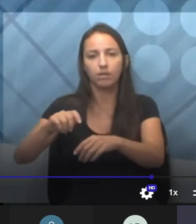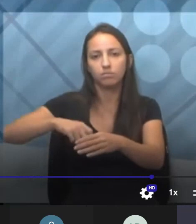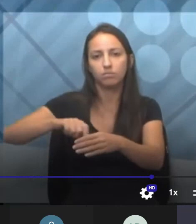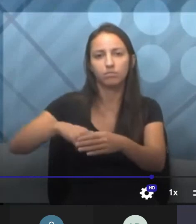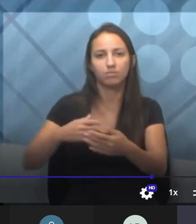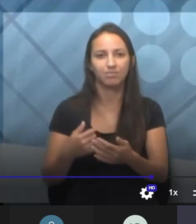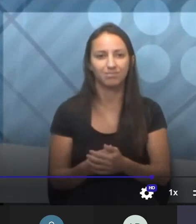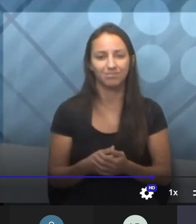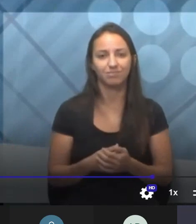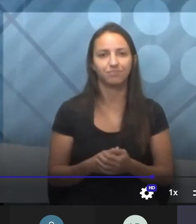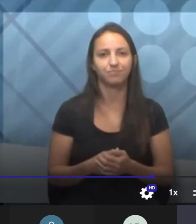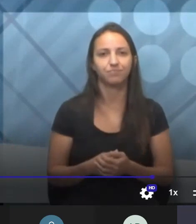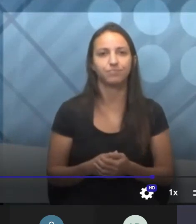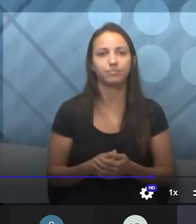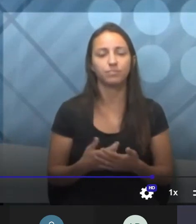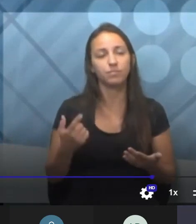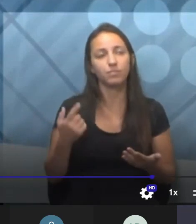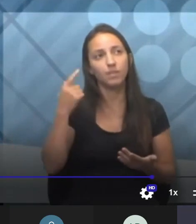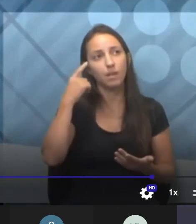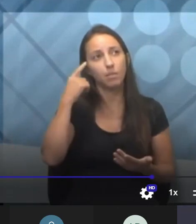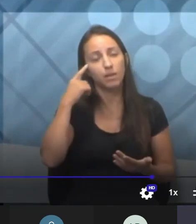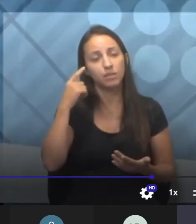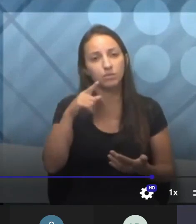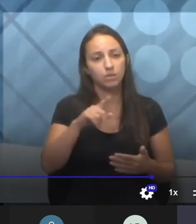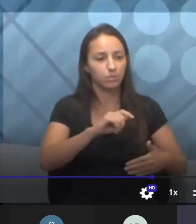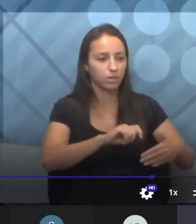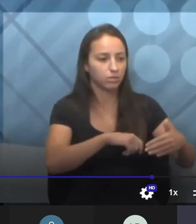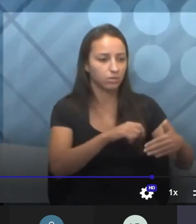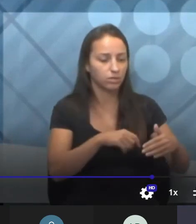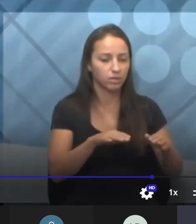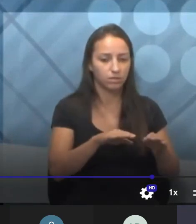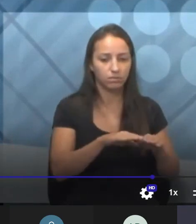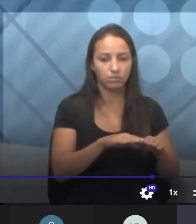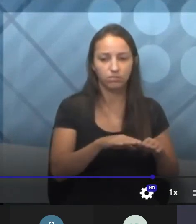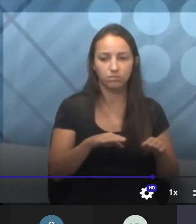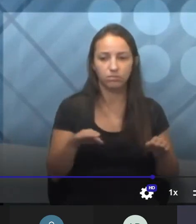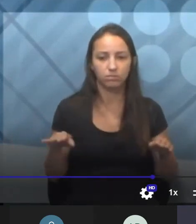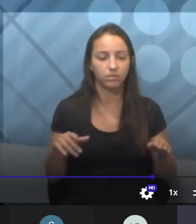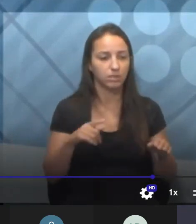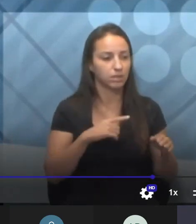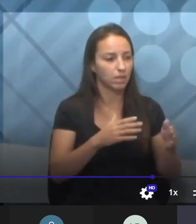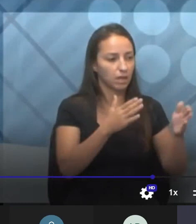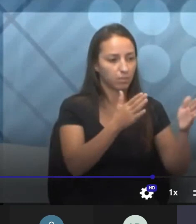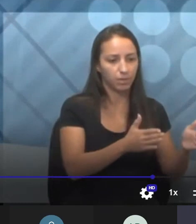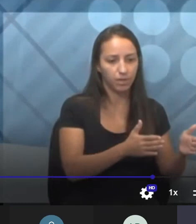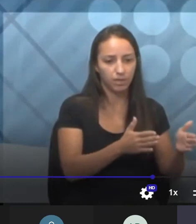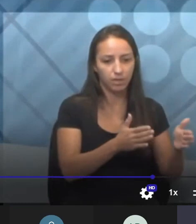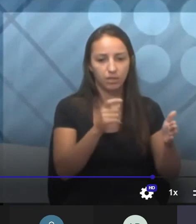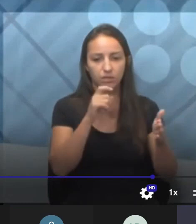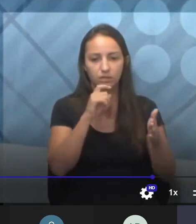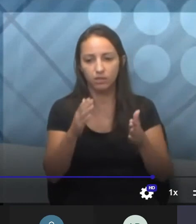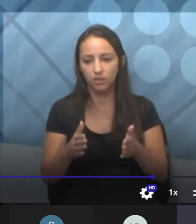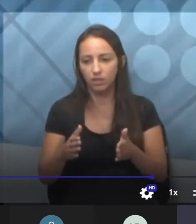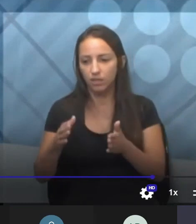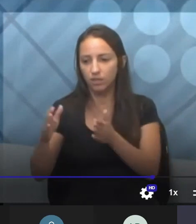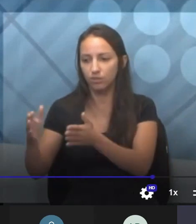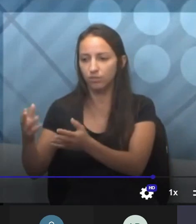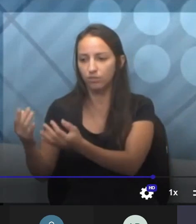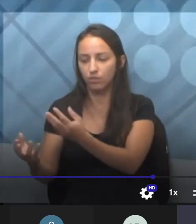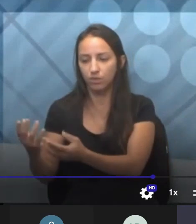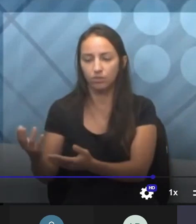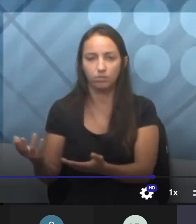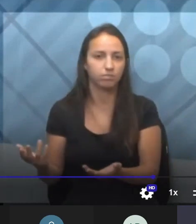ficar me trombando, certo? Imagine você assim, numa cozinha linear, por exemplo, tem primeiro a pia, depois a geladeira e depois o